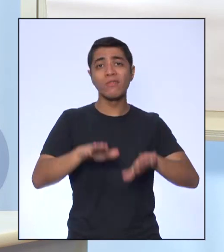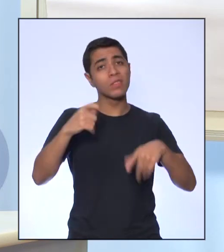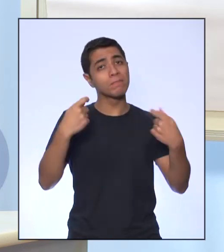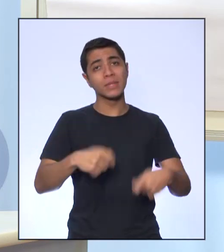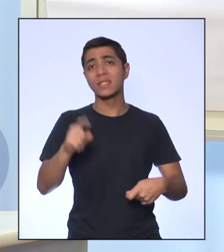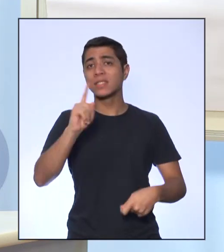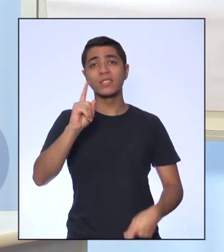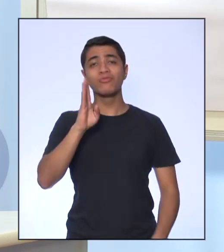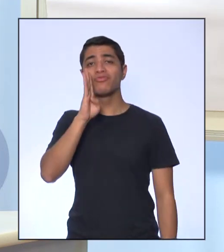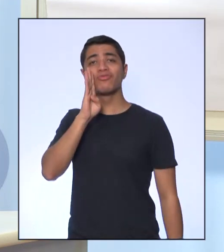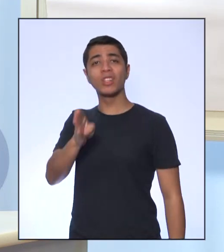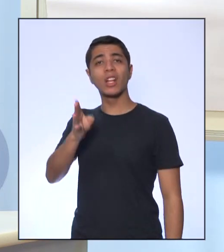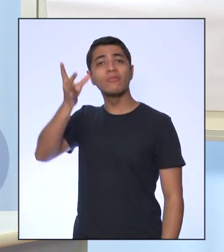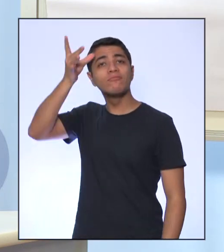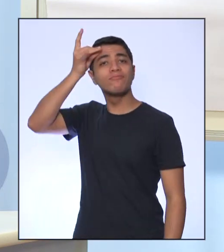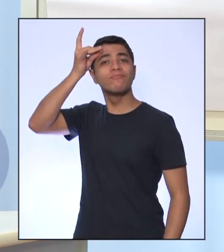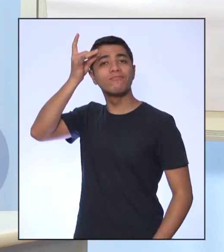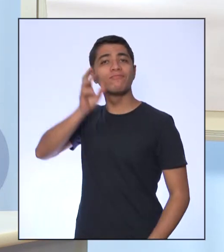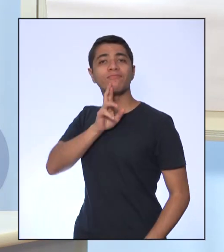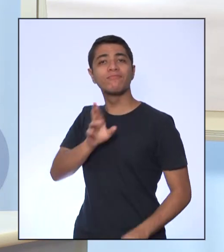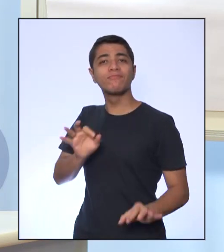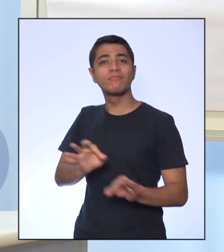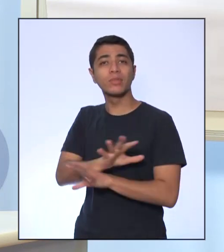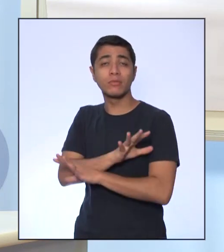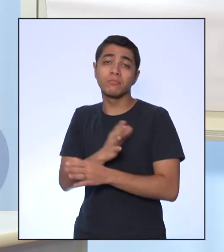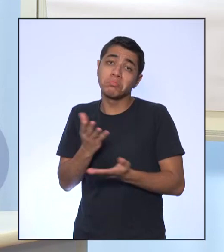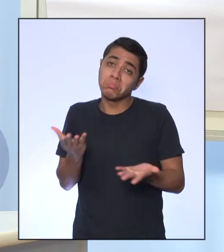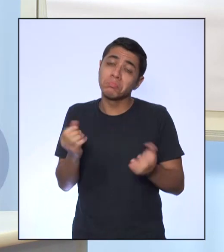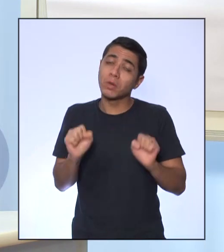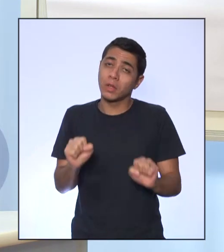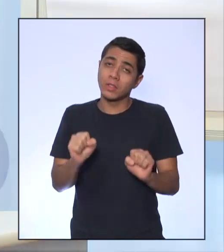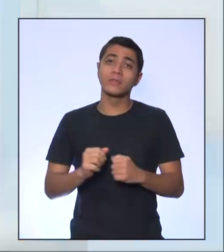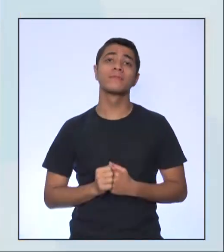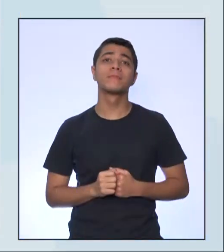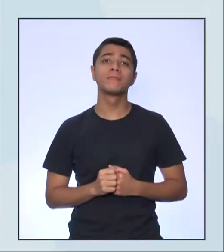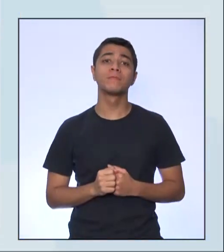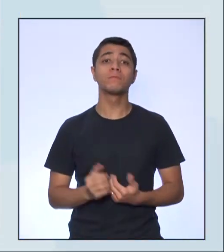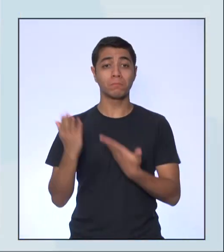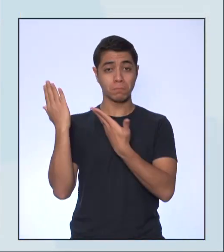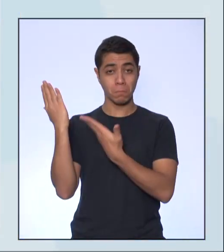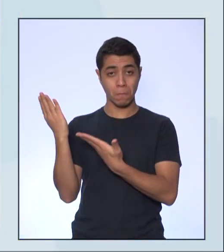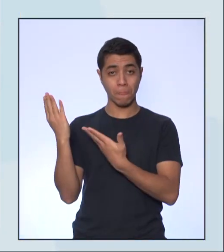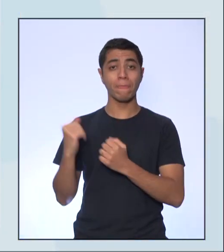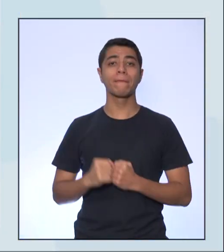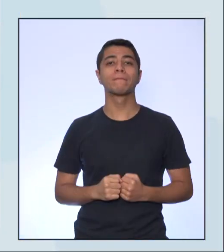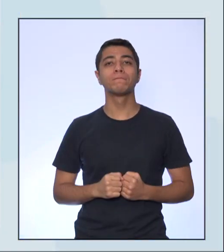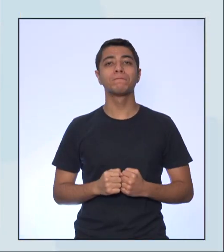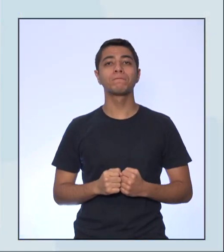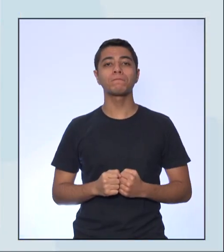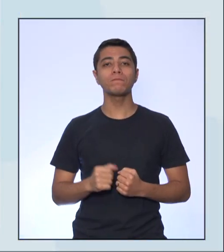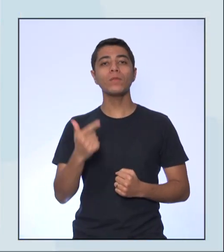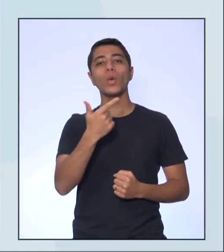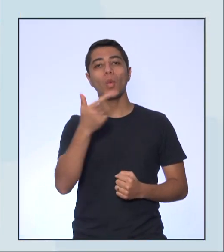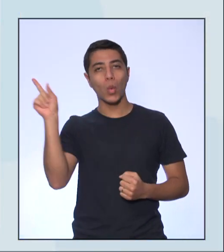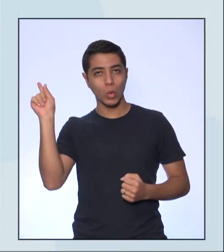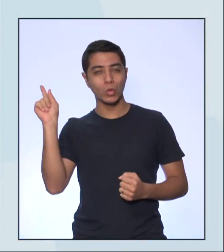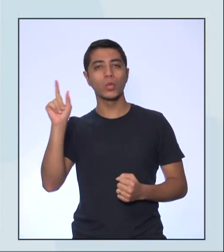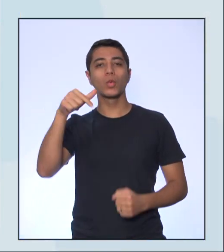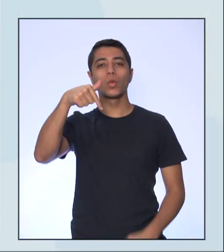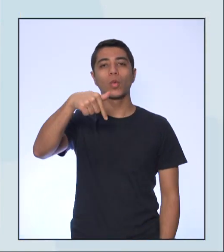agora o próximo quadrante que e nós vamos ter os seguintes ângulos né nós vamos ter 210